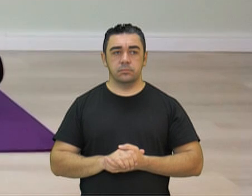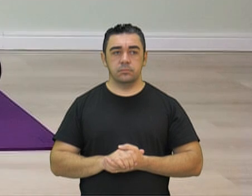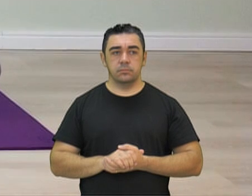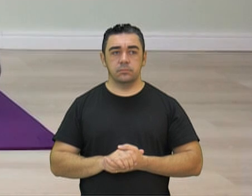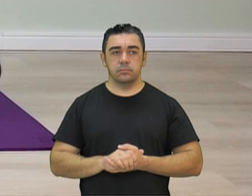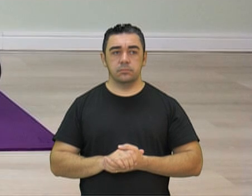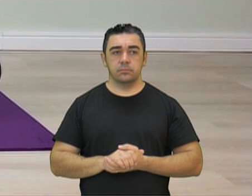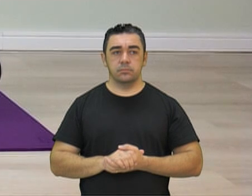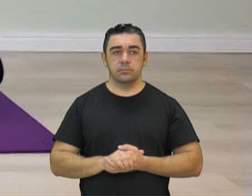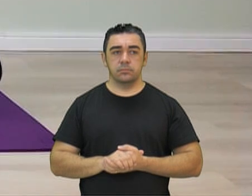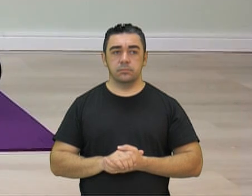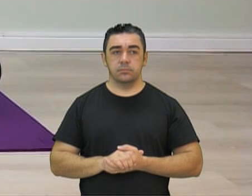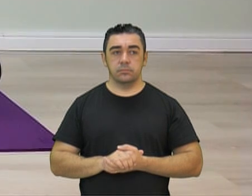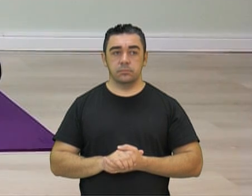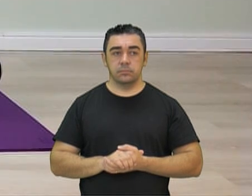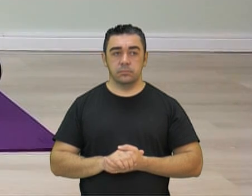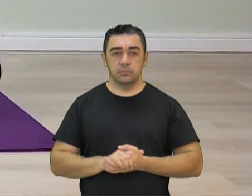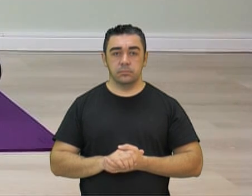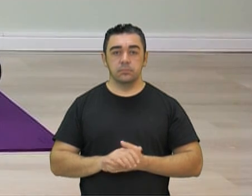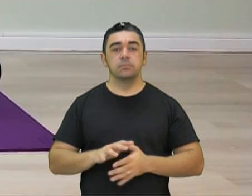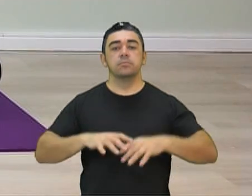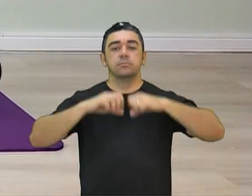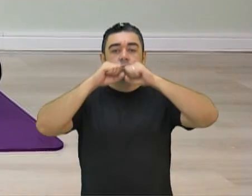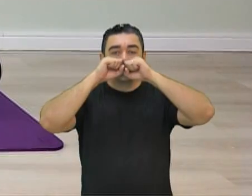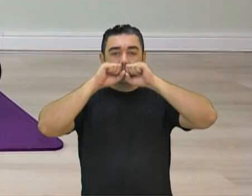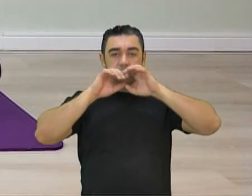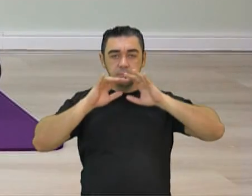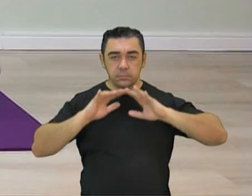Corrige as costas. Respira.